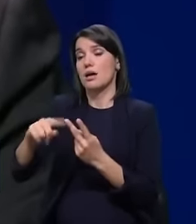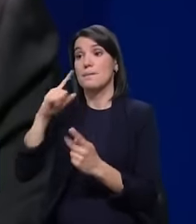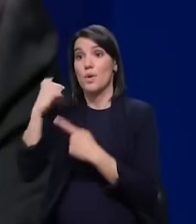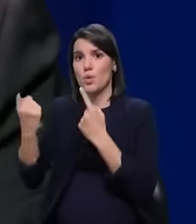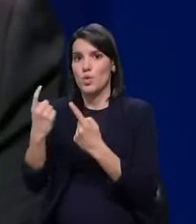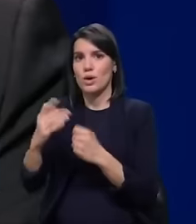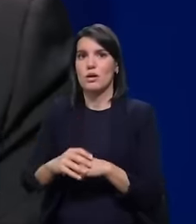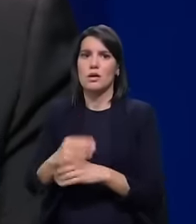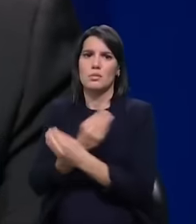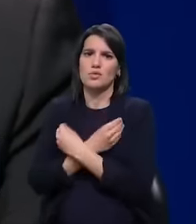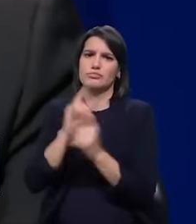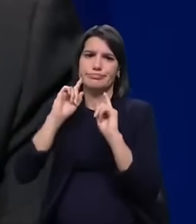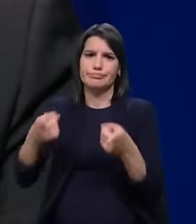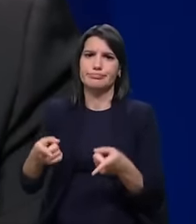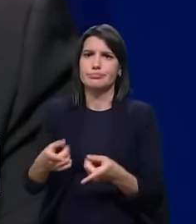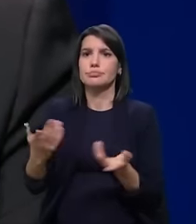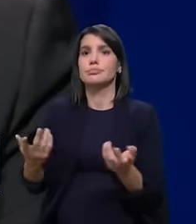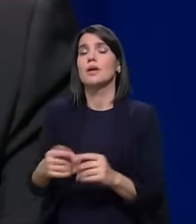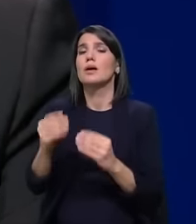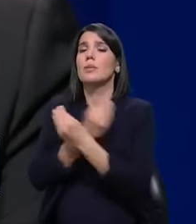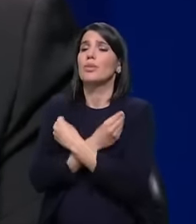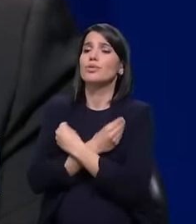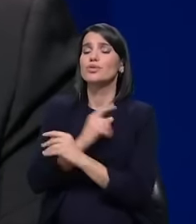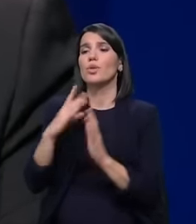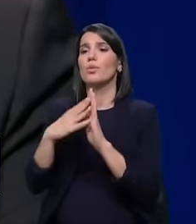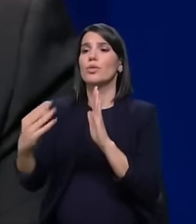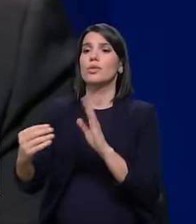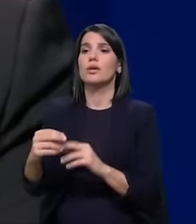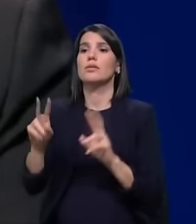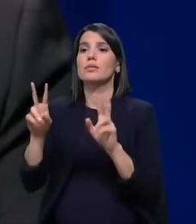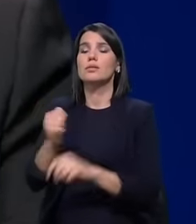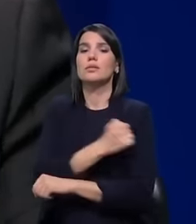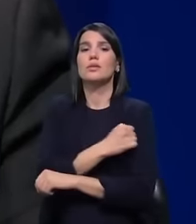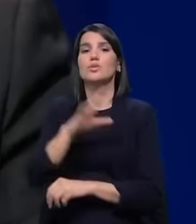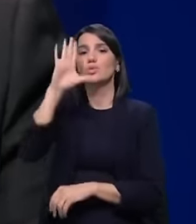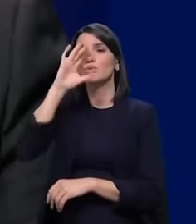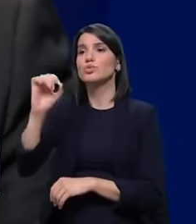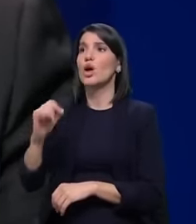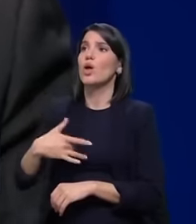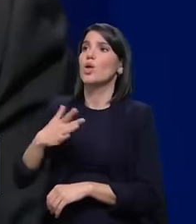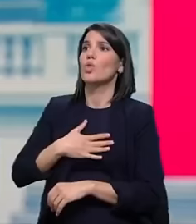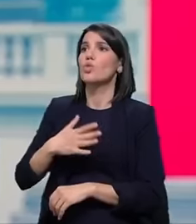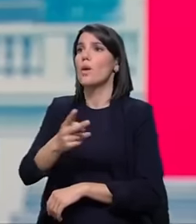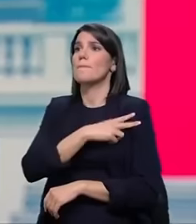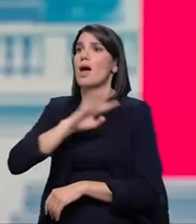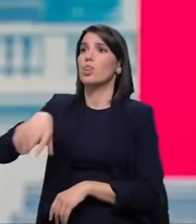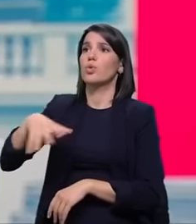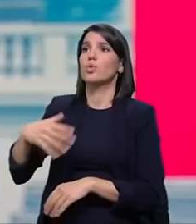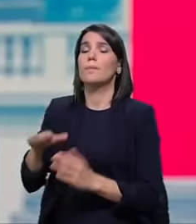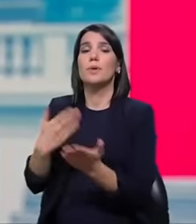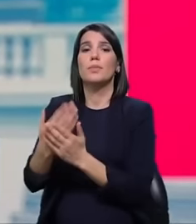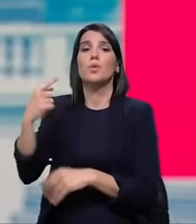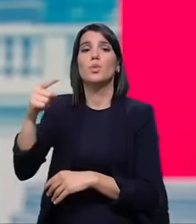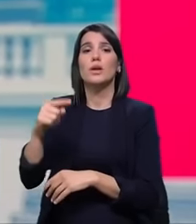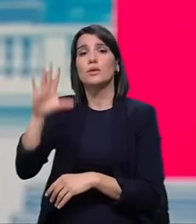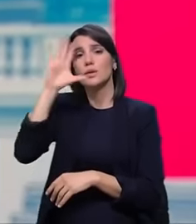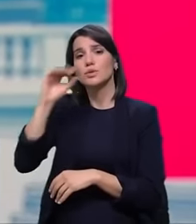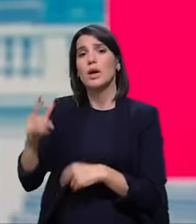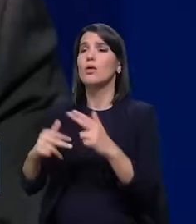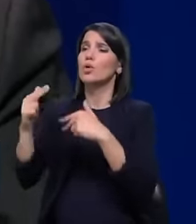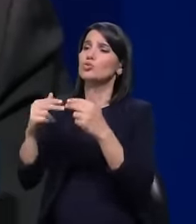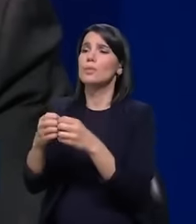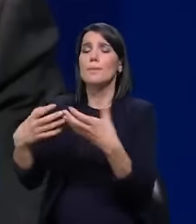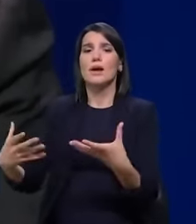Esquerda ignora por completo. O Bloco de Esquerda parte de um modelo de habitação em que o Estado é o dono e senhor de tudo e a única proposta que tem é que o Estado construa